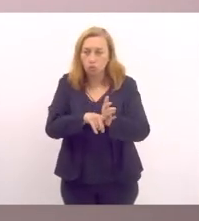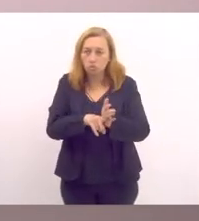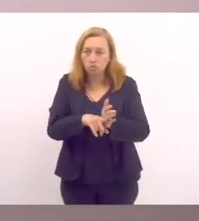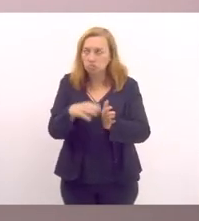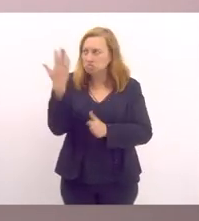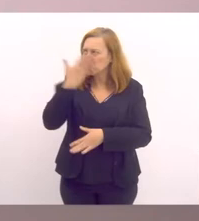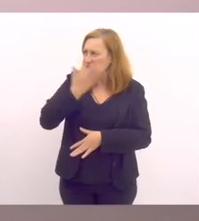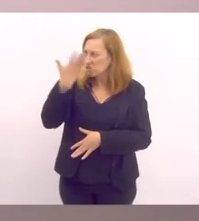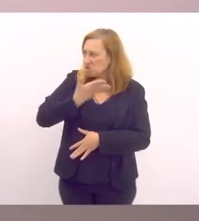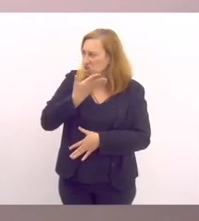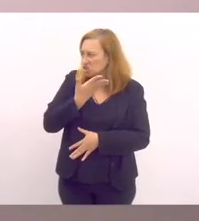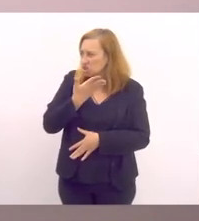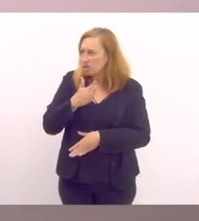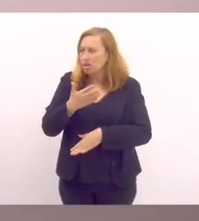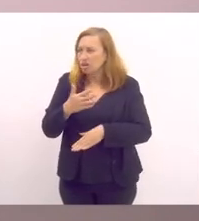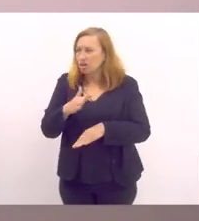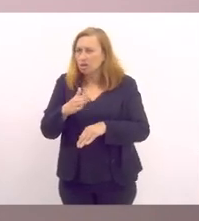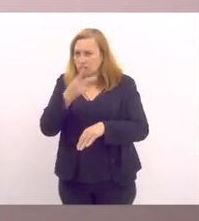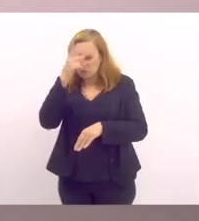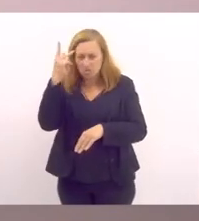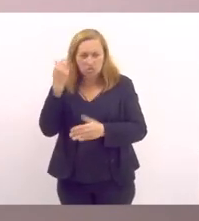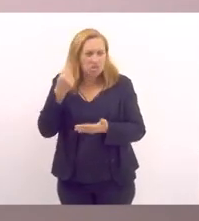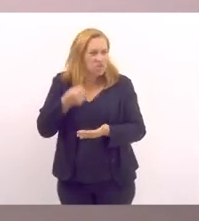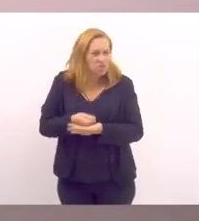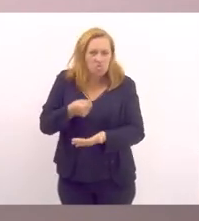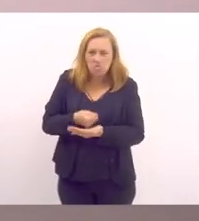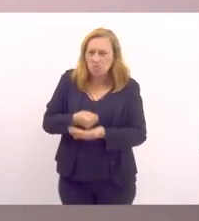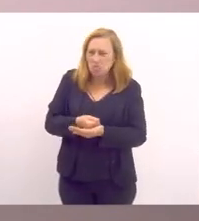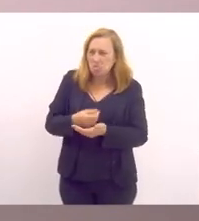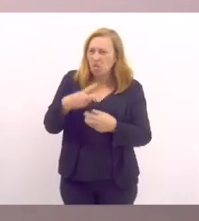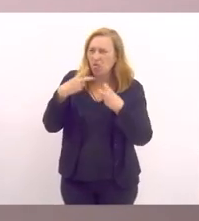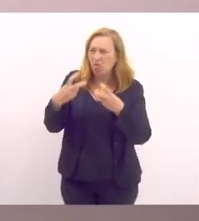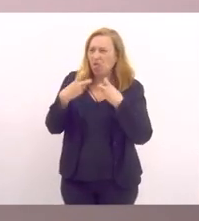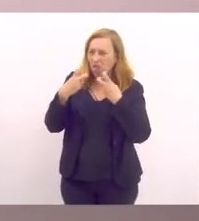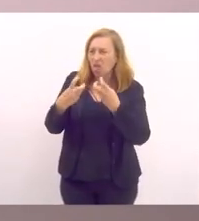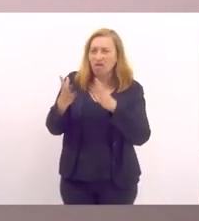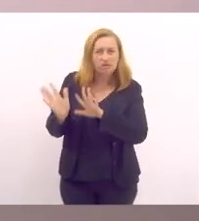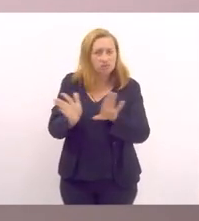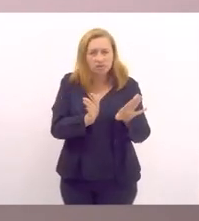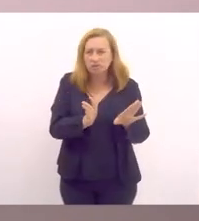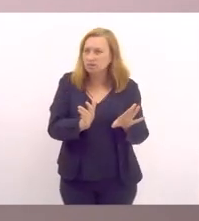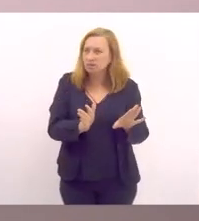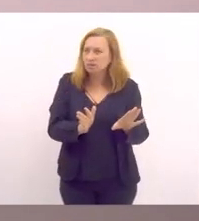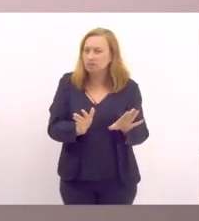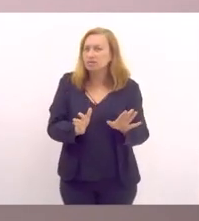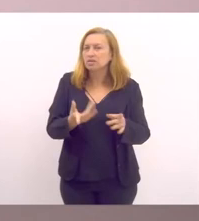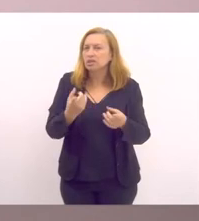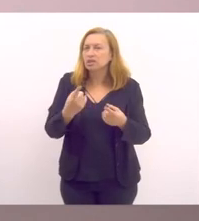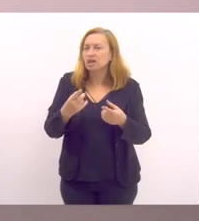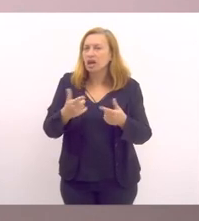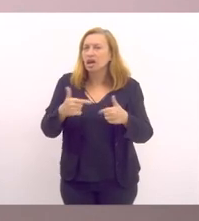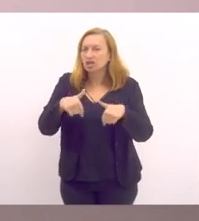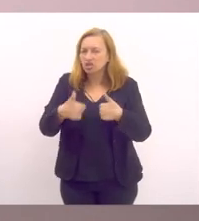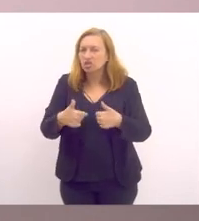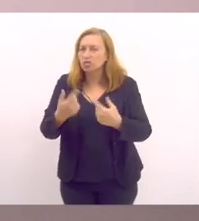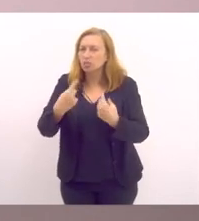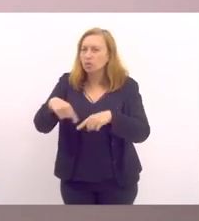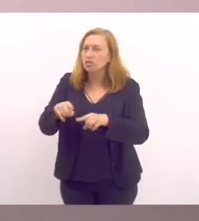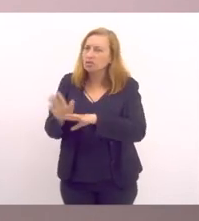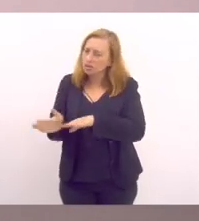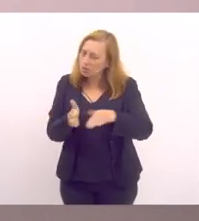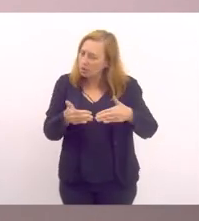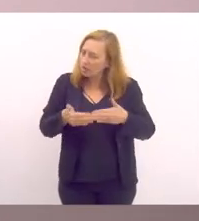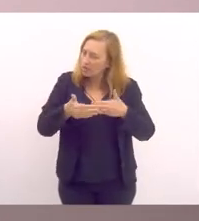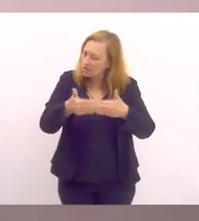ninguém, por mais que possa ser brabo ou exaltar uma voz, ou fazer uma colocação, remando na maré contrária. Eu acho que, gente, estamos avançando e